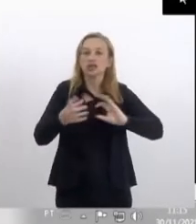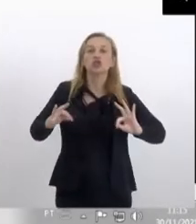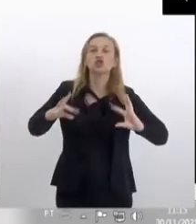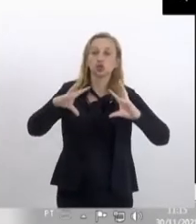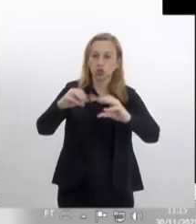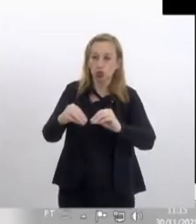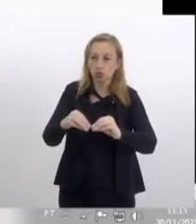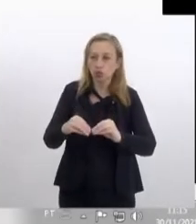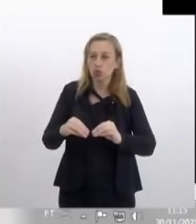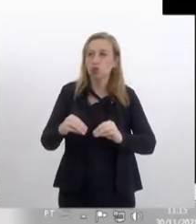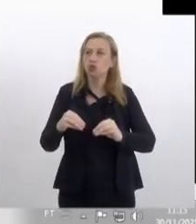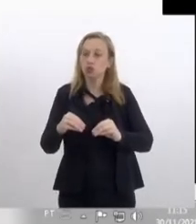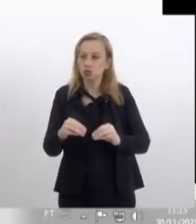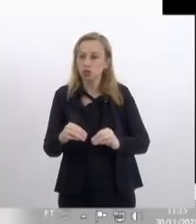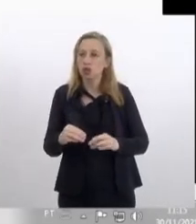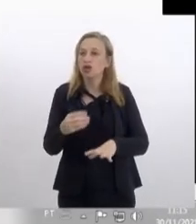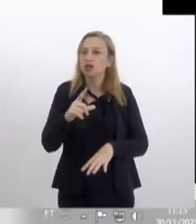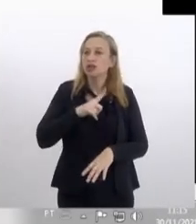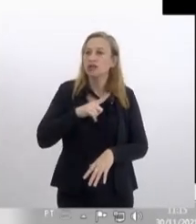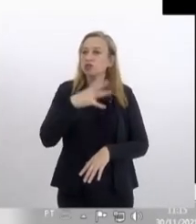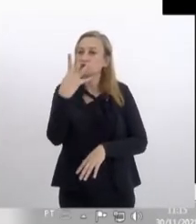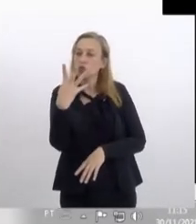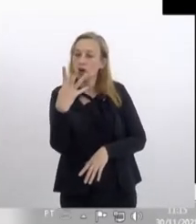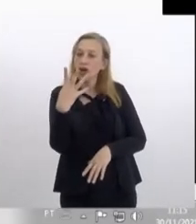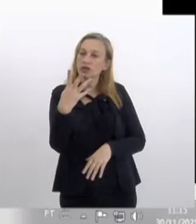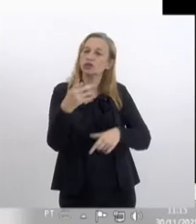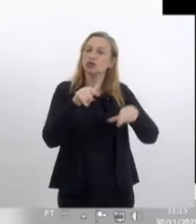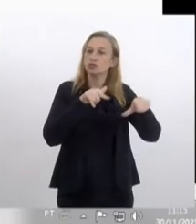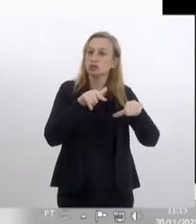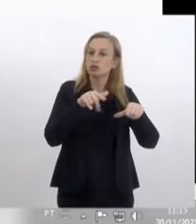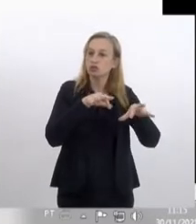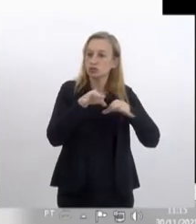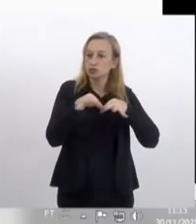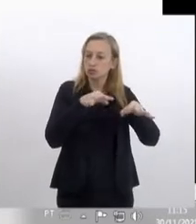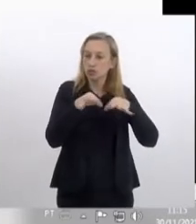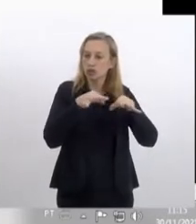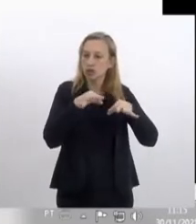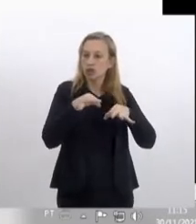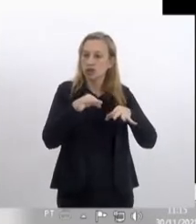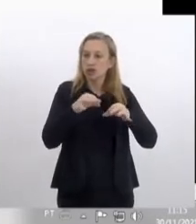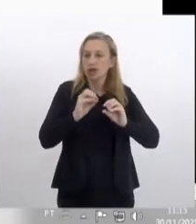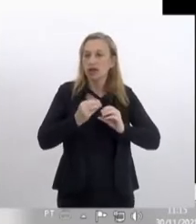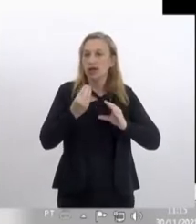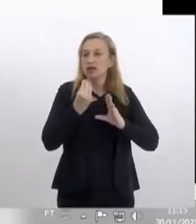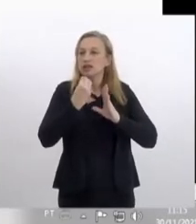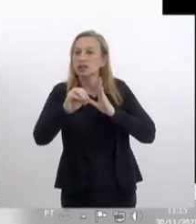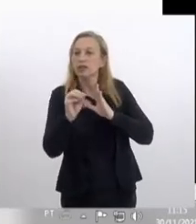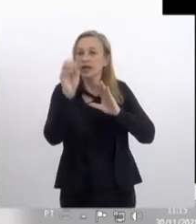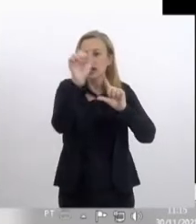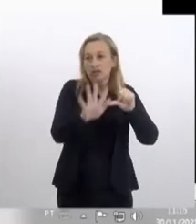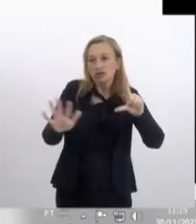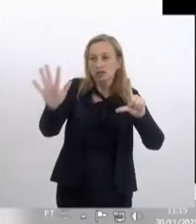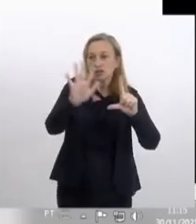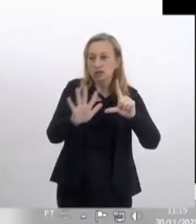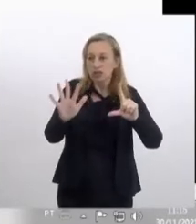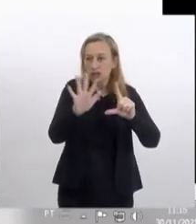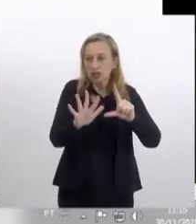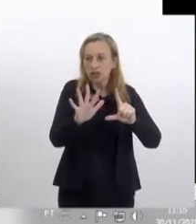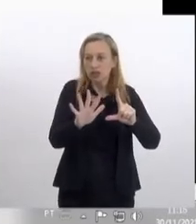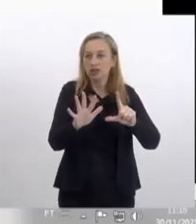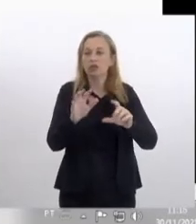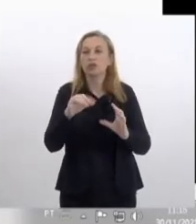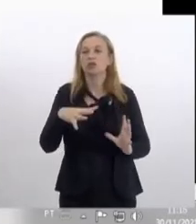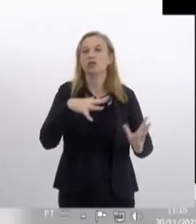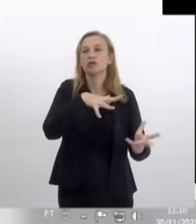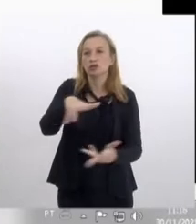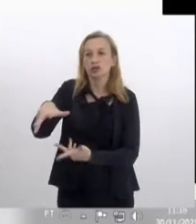validados. Nós temos quatro programas que vão estar disponíveis nesse sistema, são programas